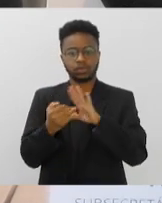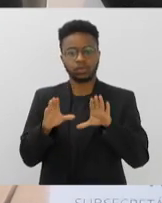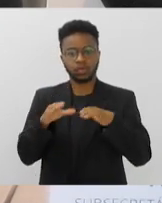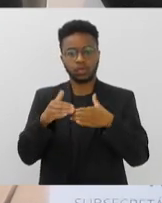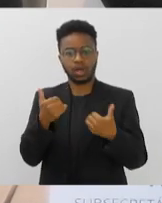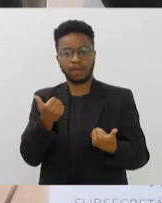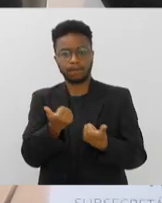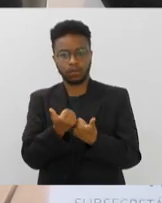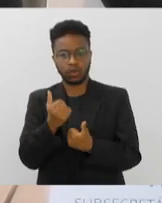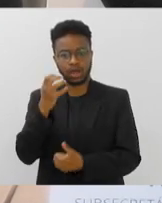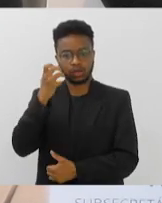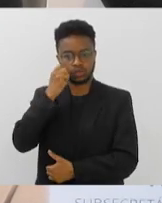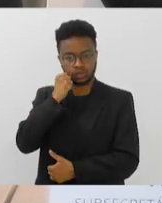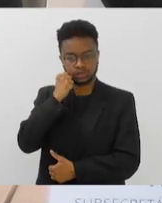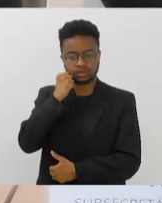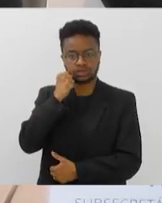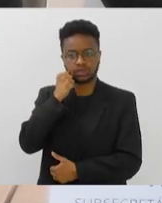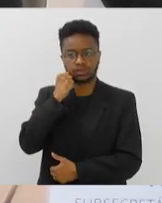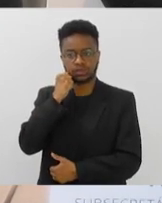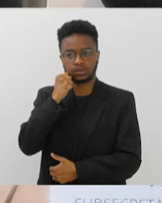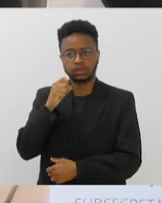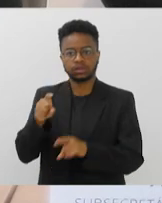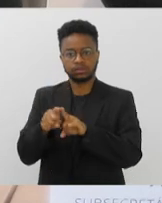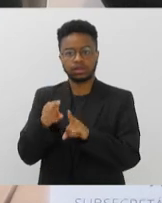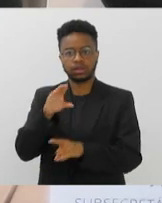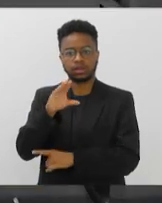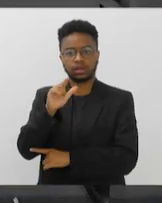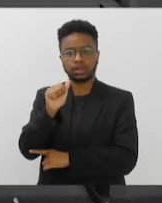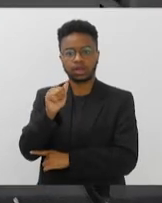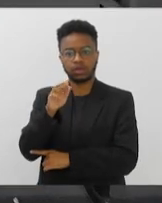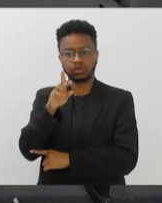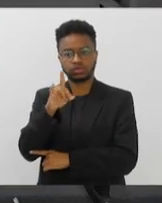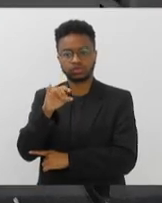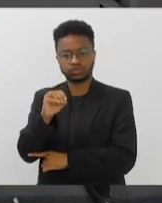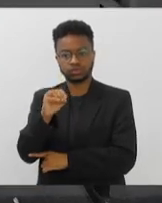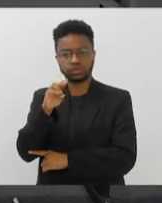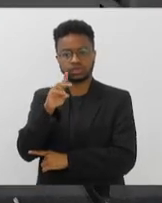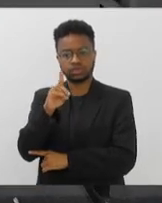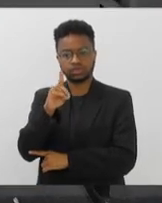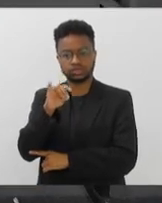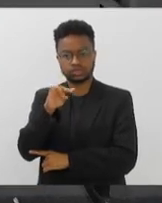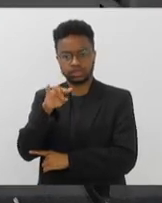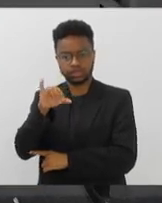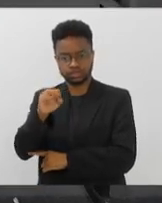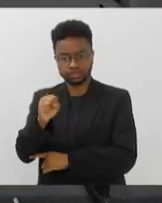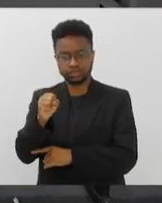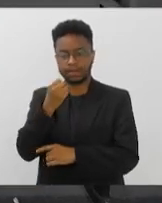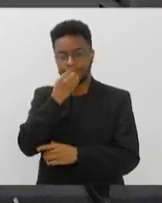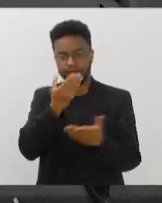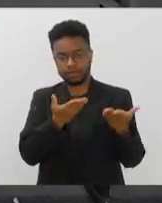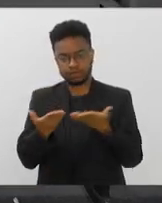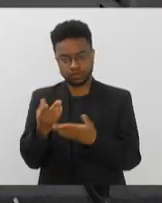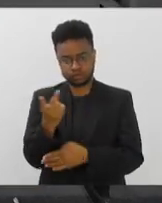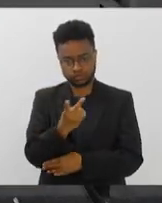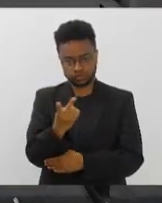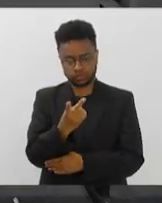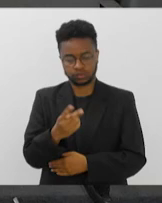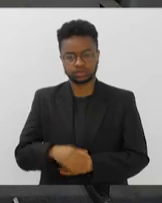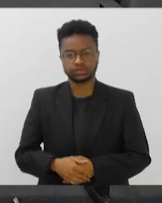e adoção e Cláudio Diniz eu tinha visto ah T ali os dois eu tinha visto sejam muito bem-vindos